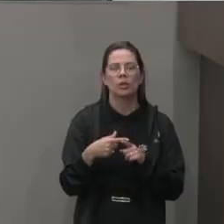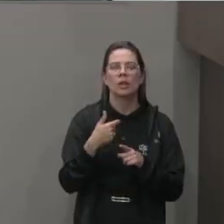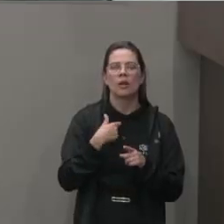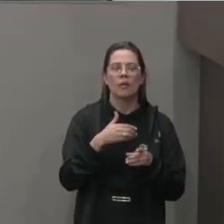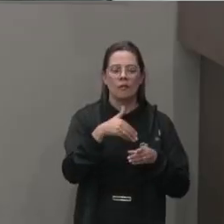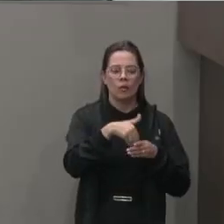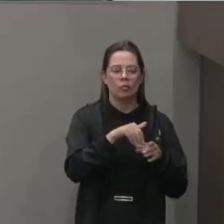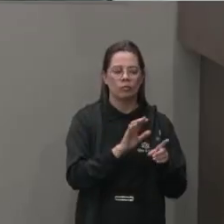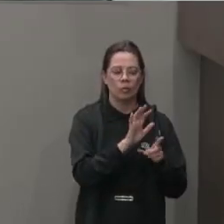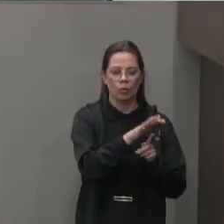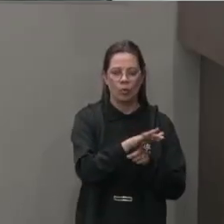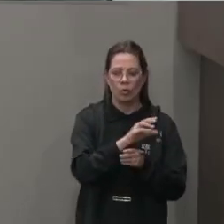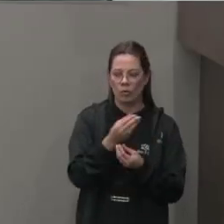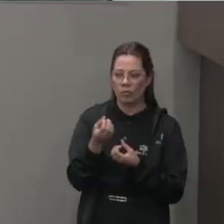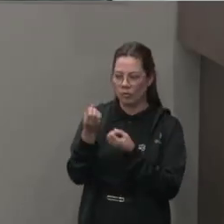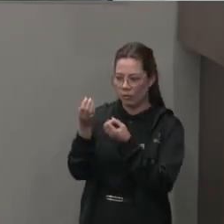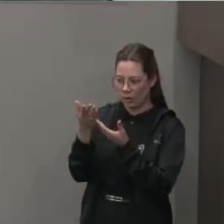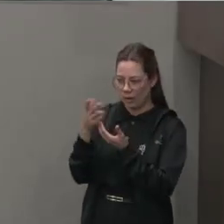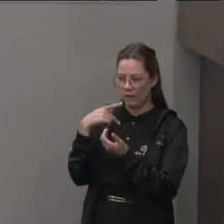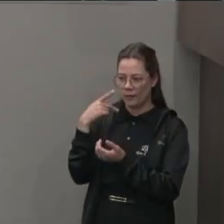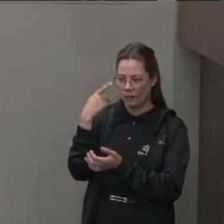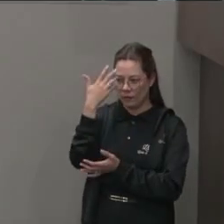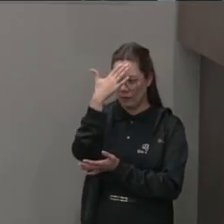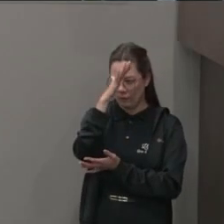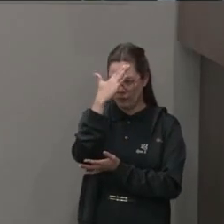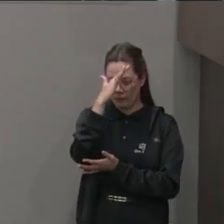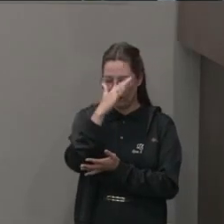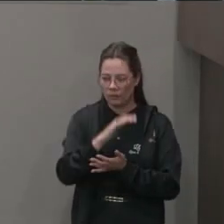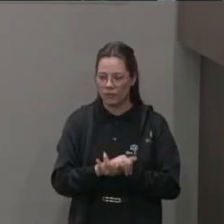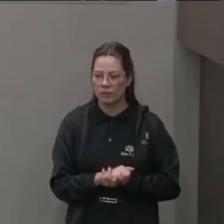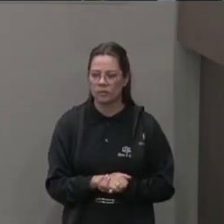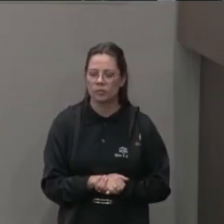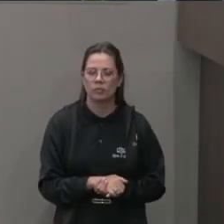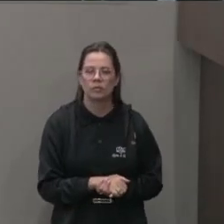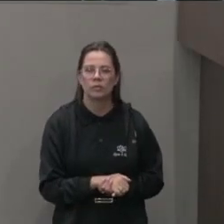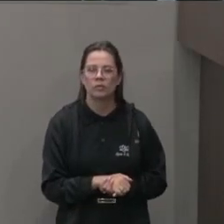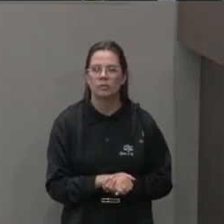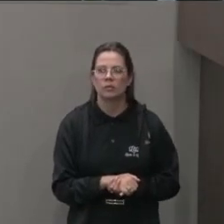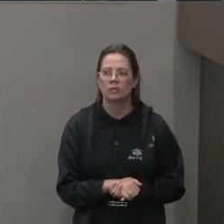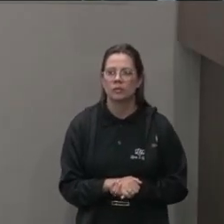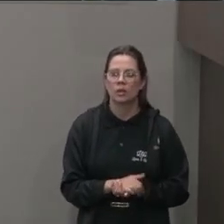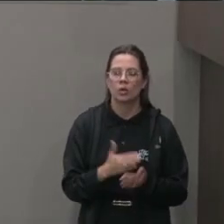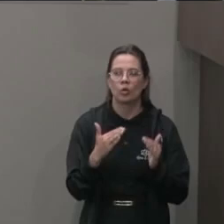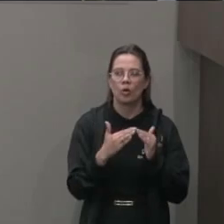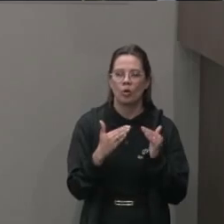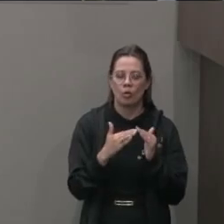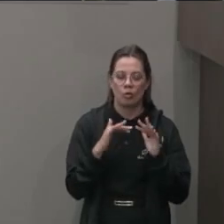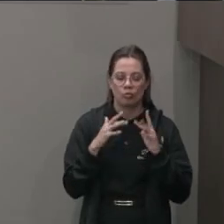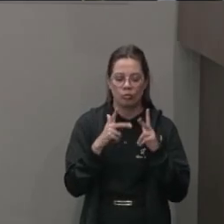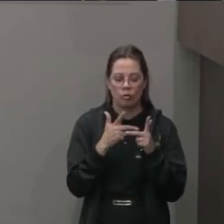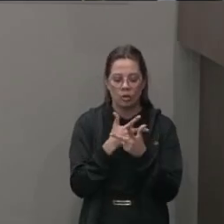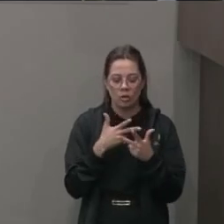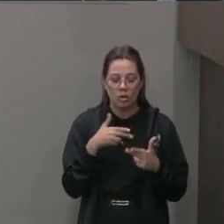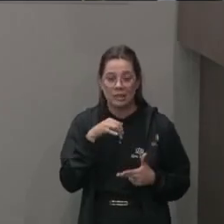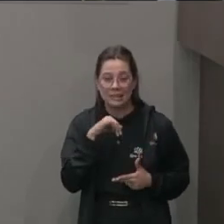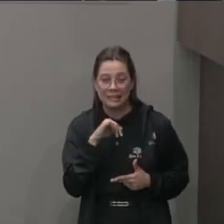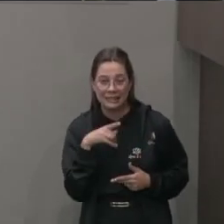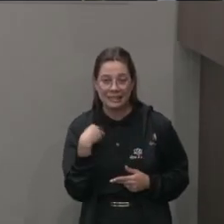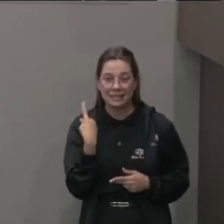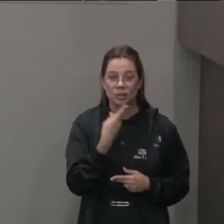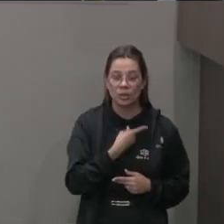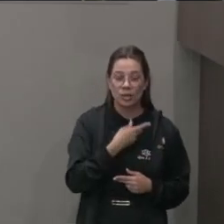parte aqui ao vereador Douglas Pereto. Vereador, concordando com tudo o que falaram aqui, eu acho que se a gente onera